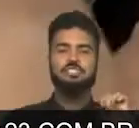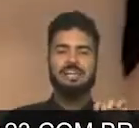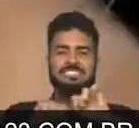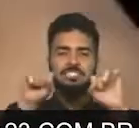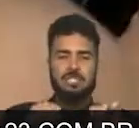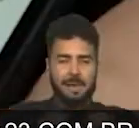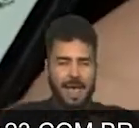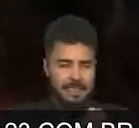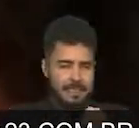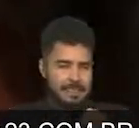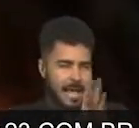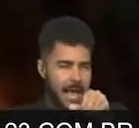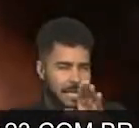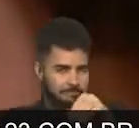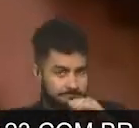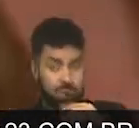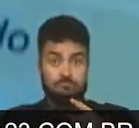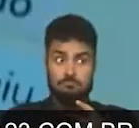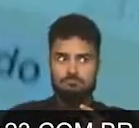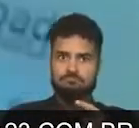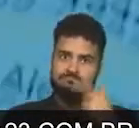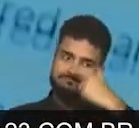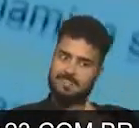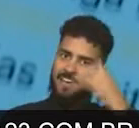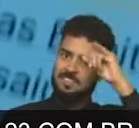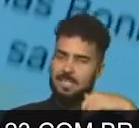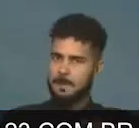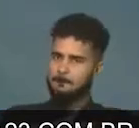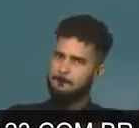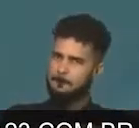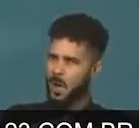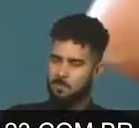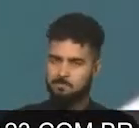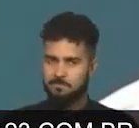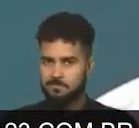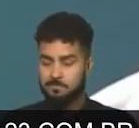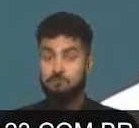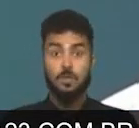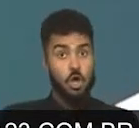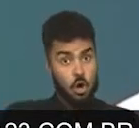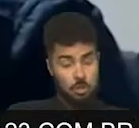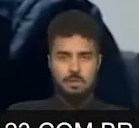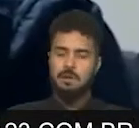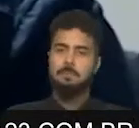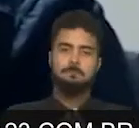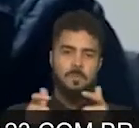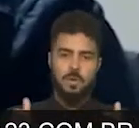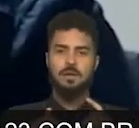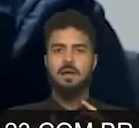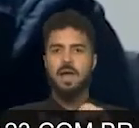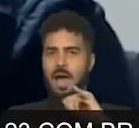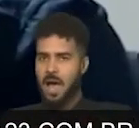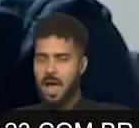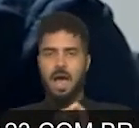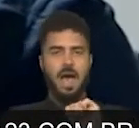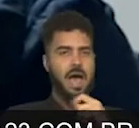algumas dicas para que os usuários não tenham o perfil hackeado. Hoje, a maioria das aplicações, a maioria das redes